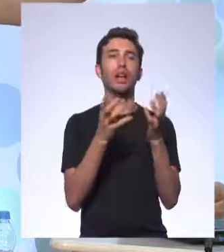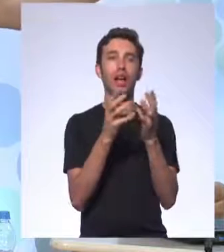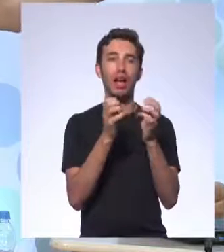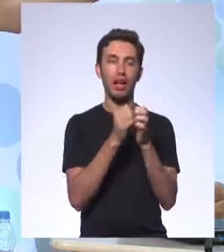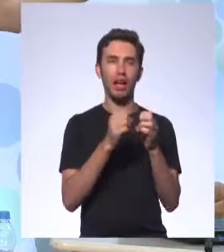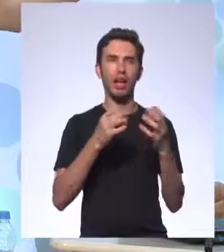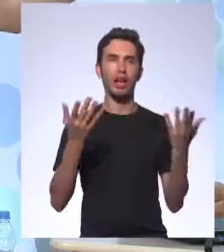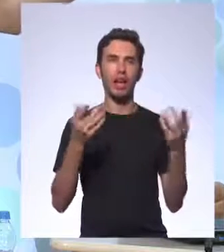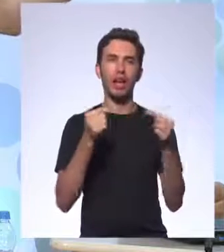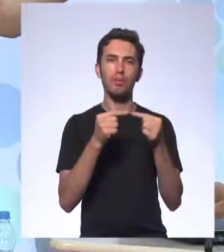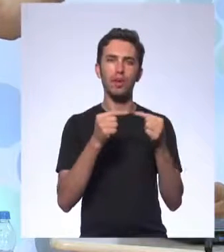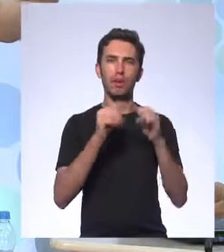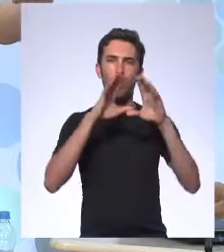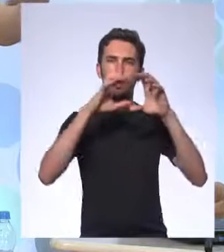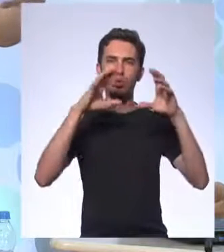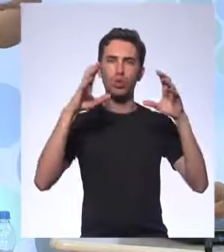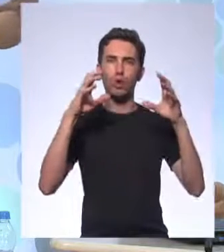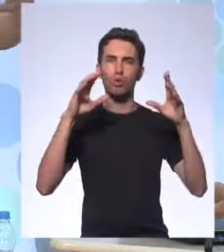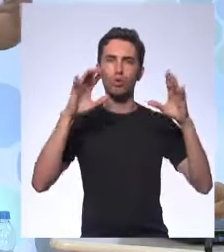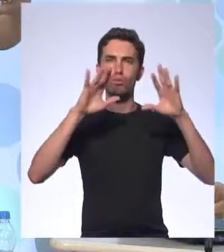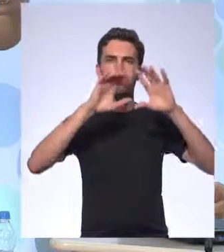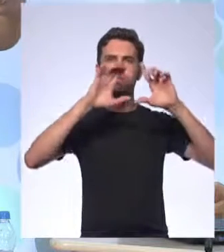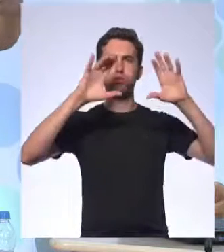estrela é uma nuvem gasosa, né? Depois ela vai